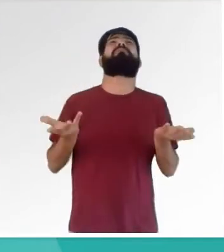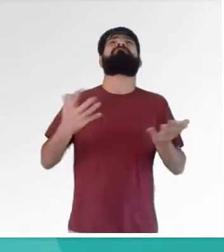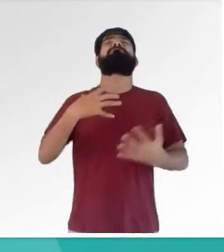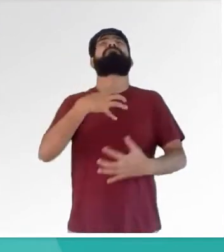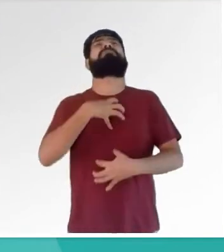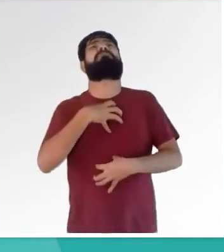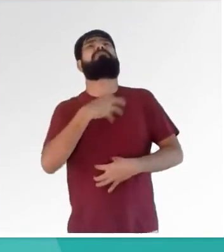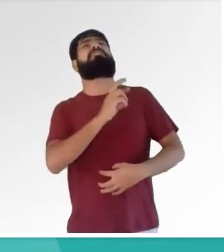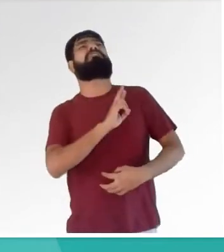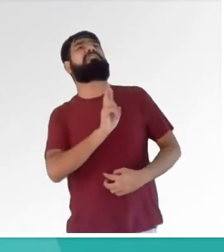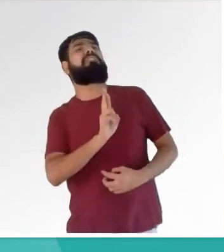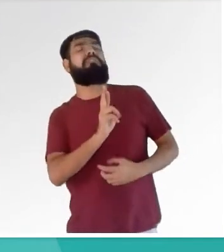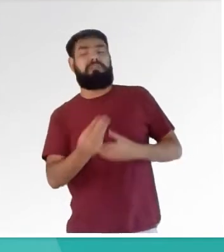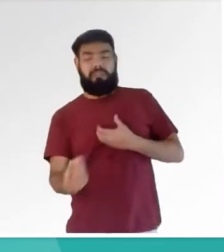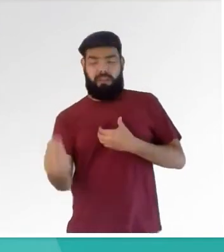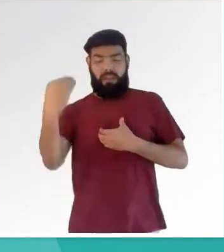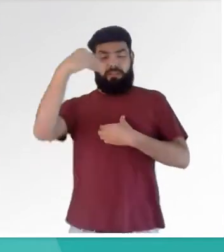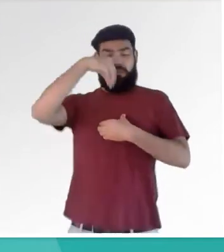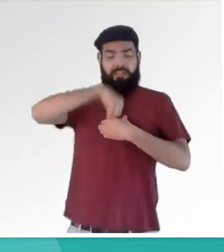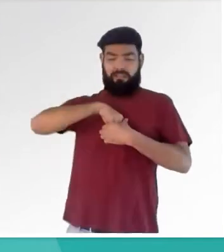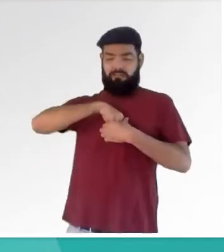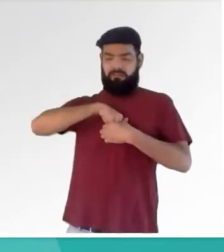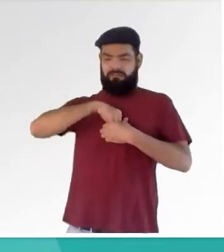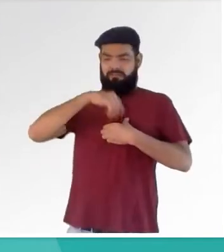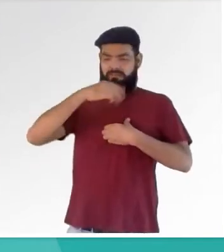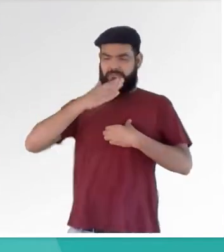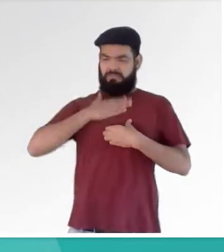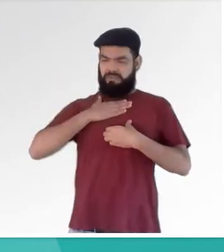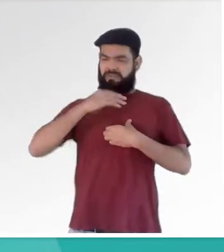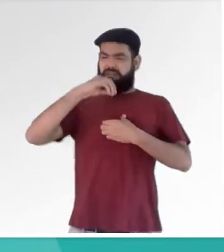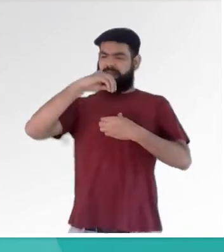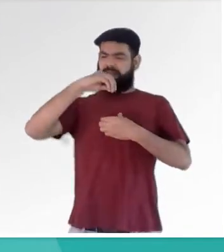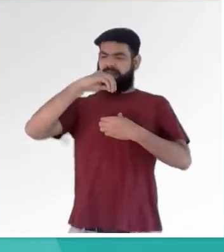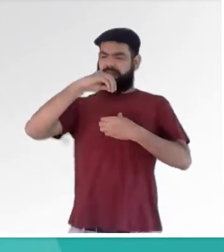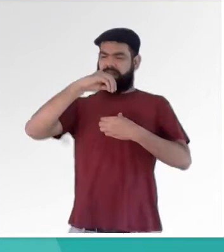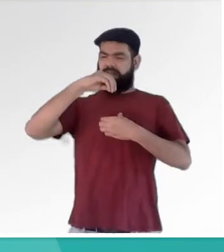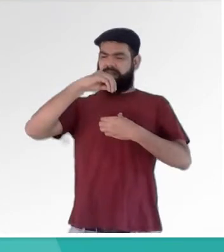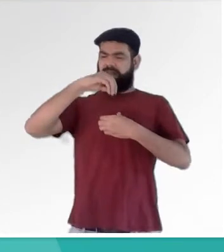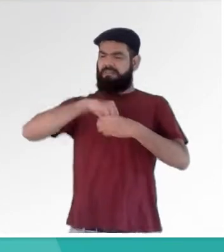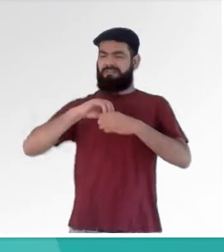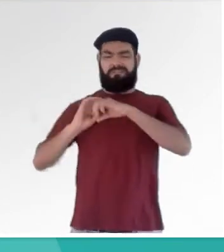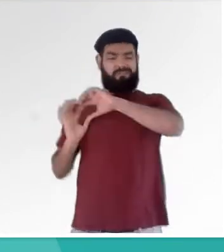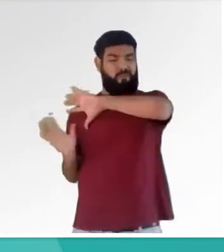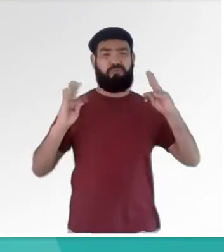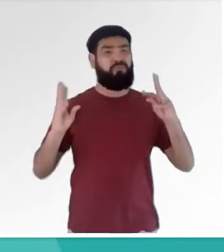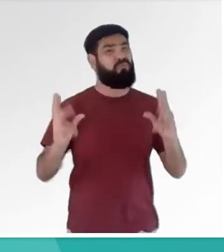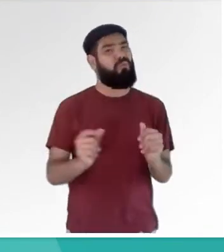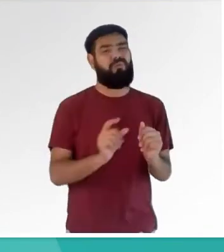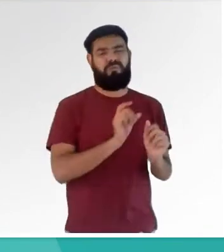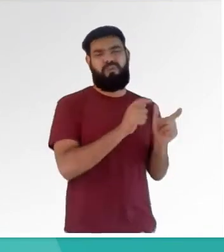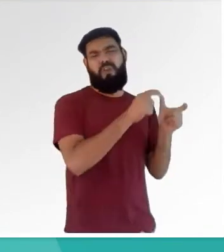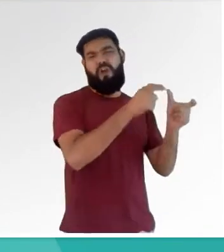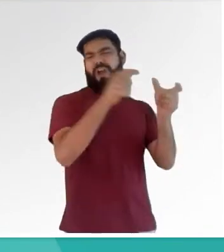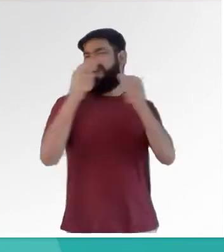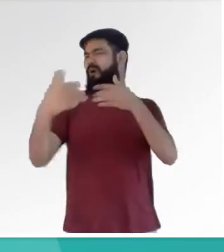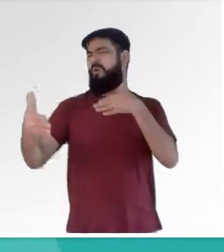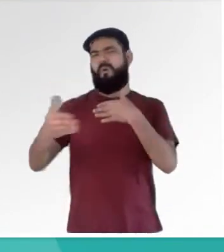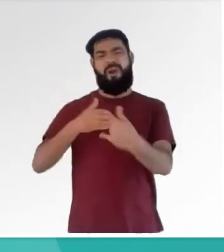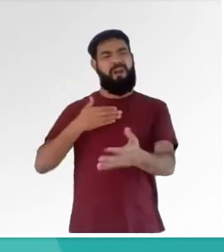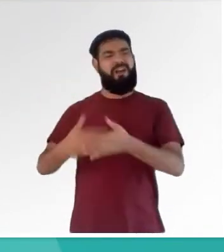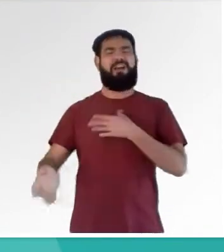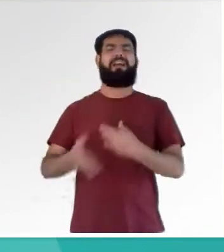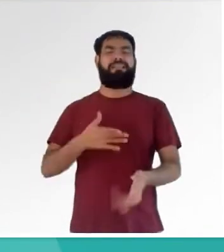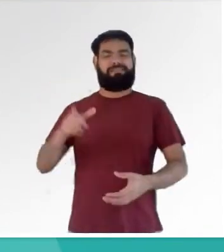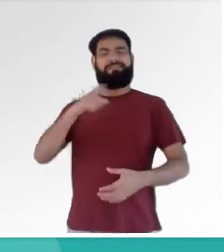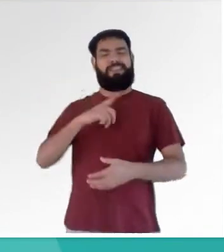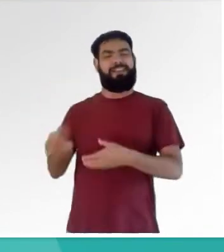está presente no mundo inteiro. Em qualquer lugar do mundo que você for, lá nós temos religião. Então vamos ver